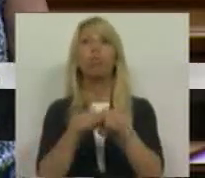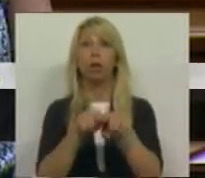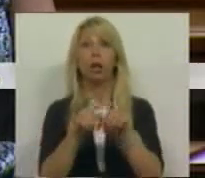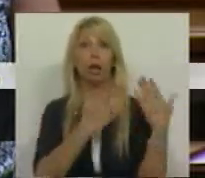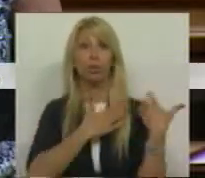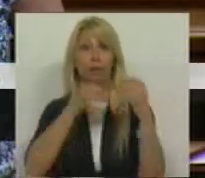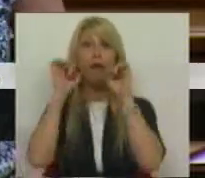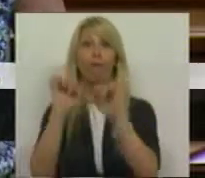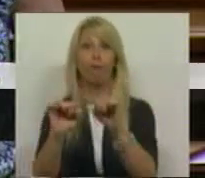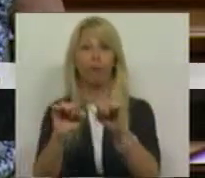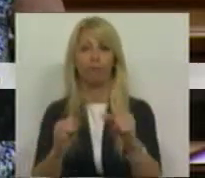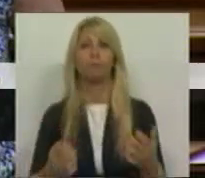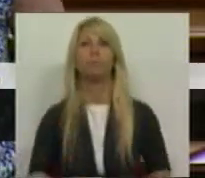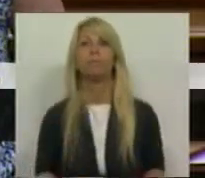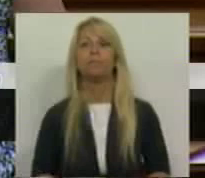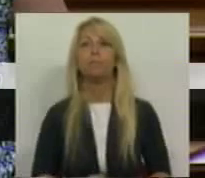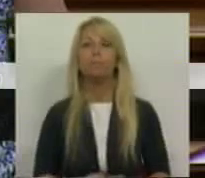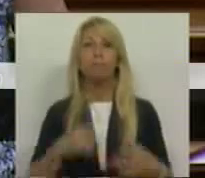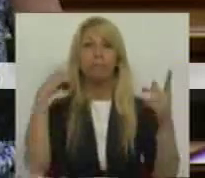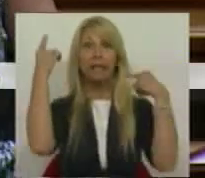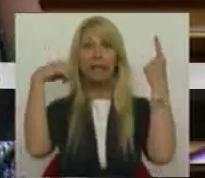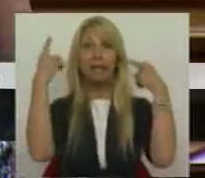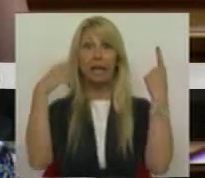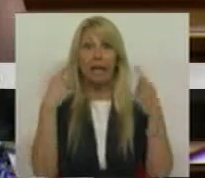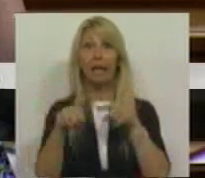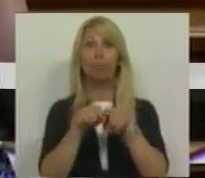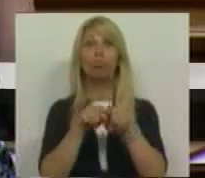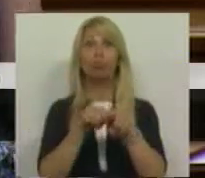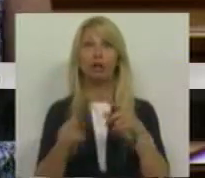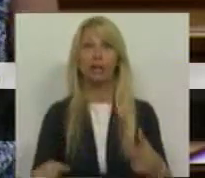responsabilidade. Exatamente. Insanidade política.